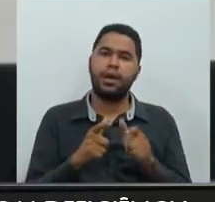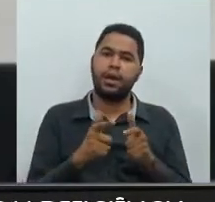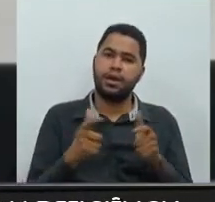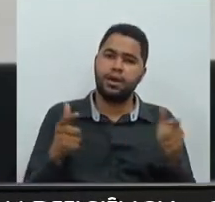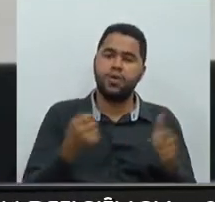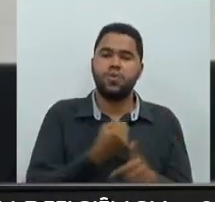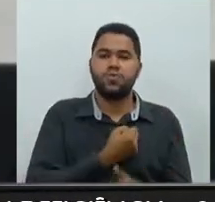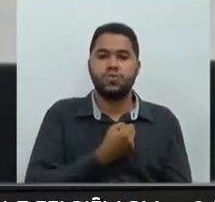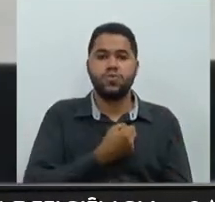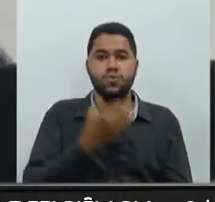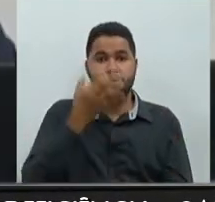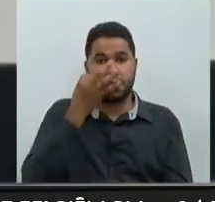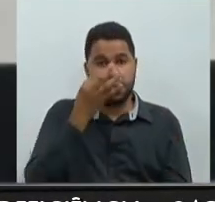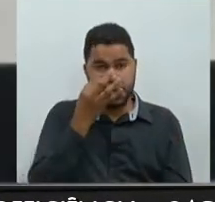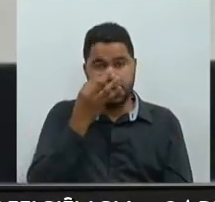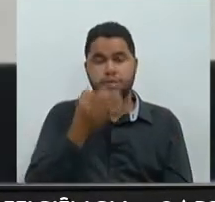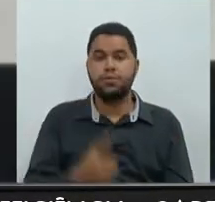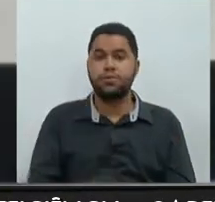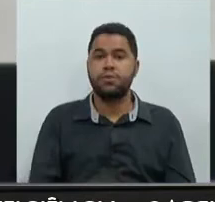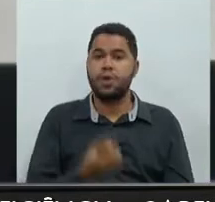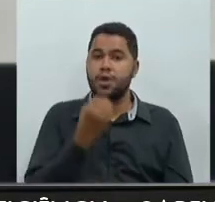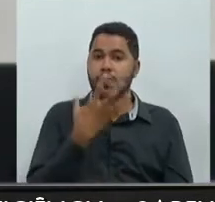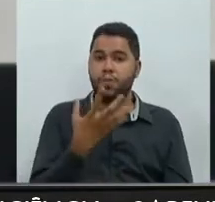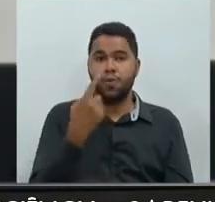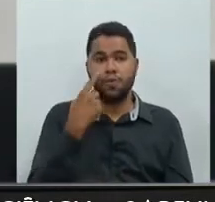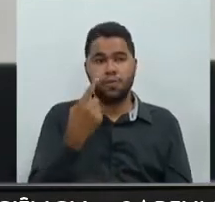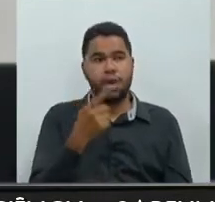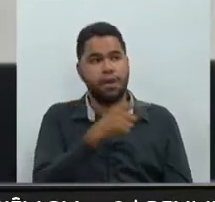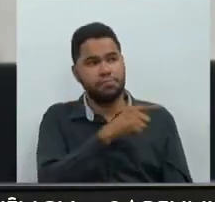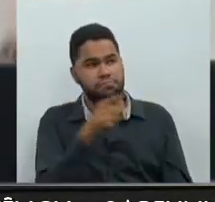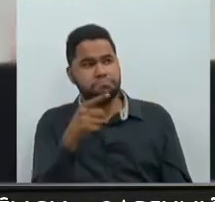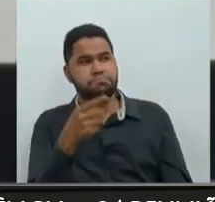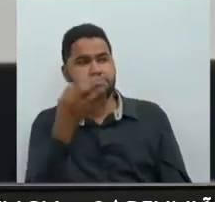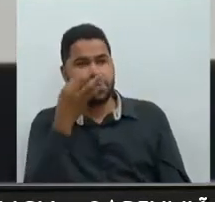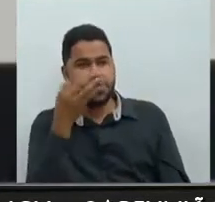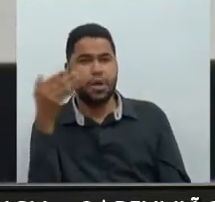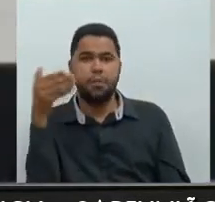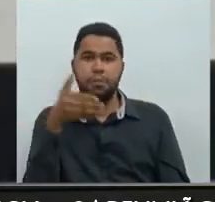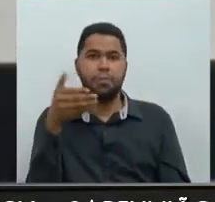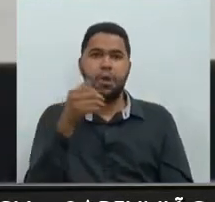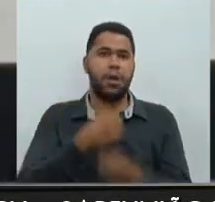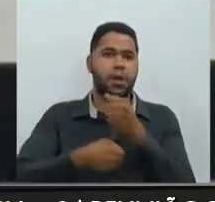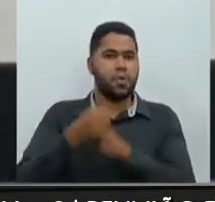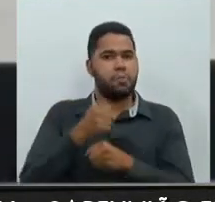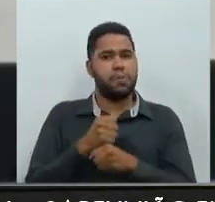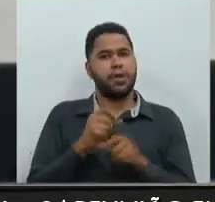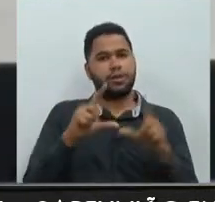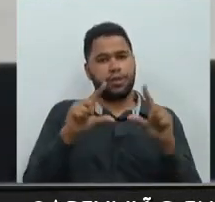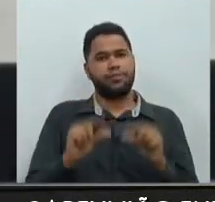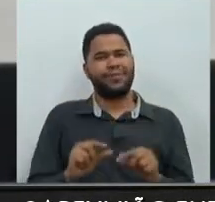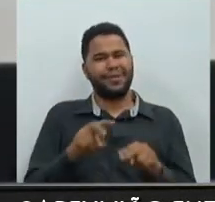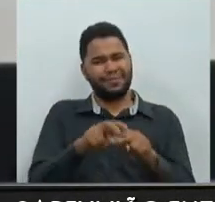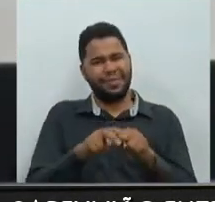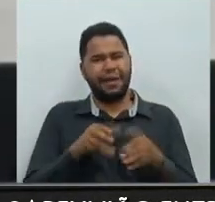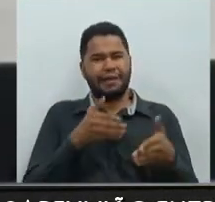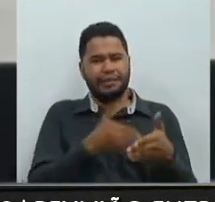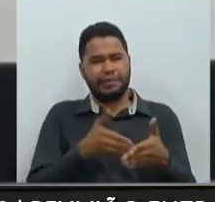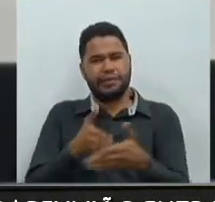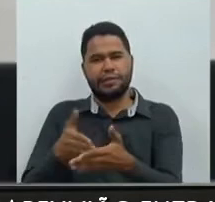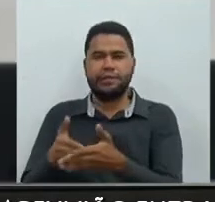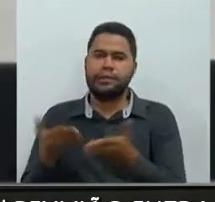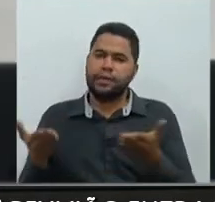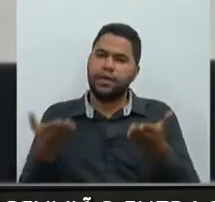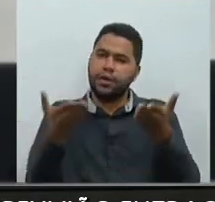número presencial, né? Então, bom ver aqui o número maior de pessoas que não vimos o ano passado, né? Devido à limitação. E fica